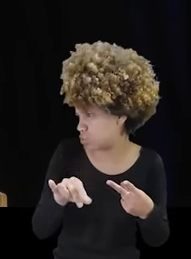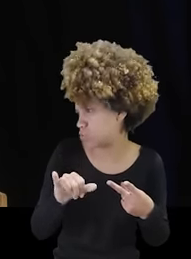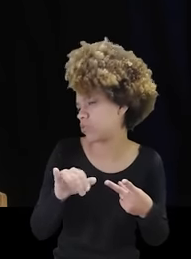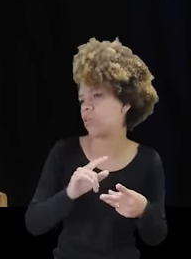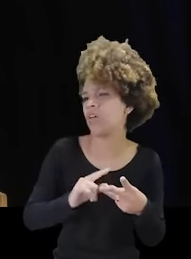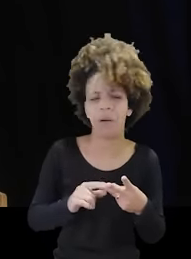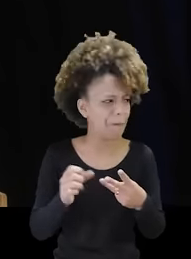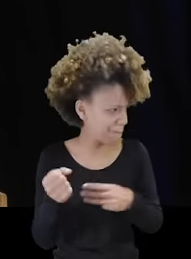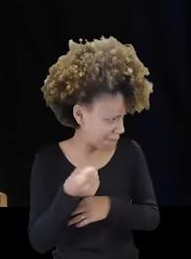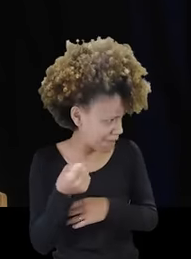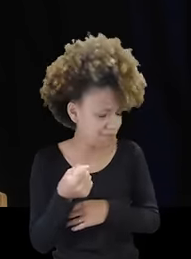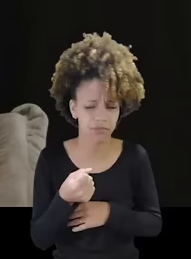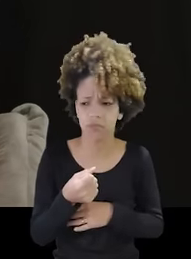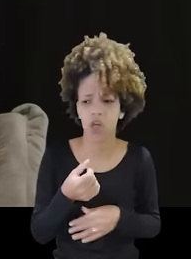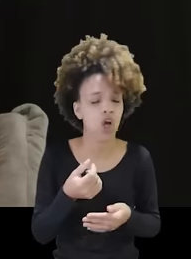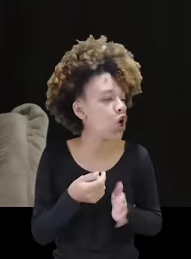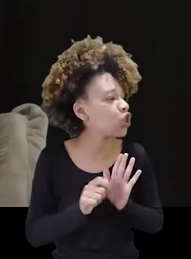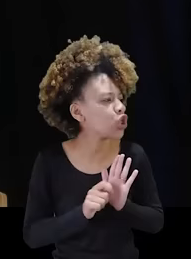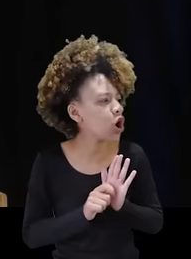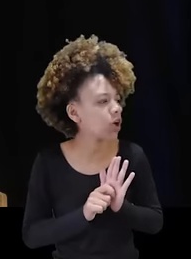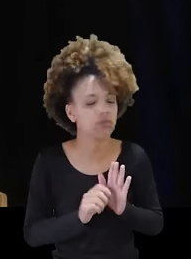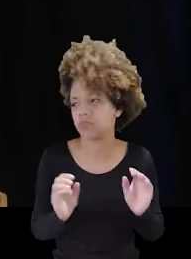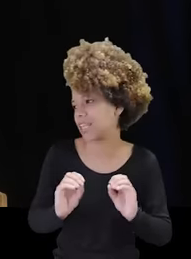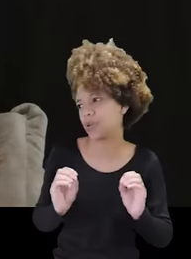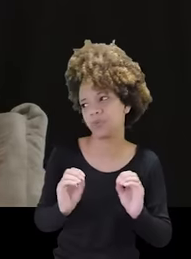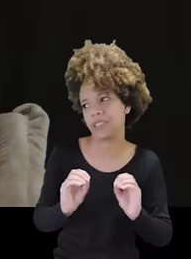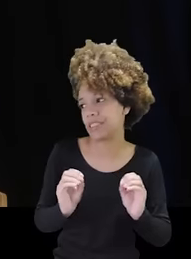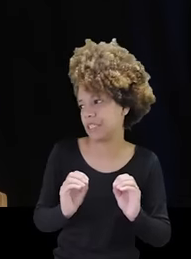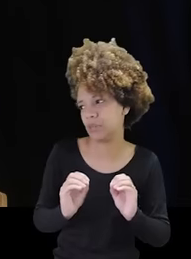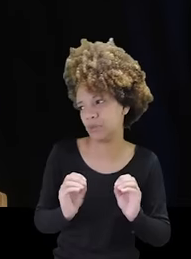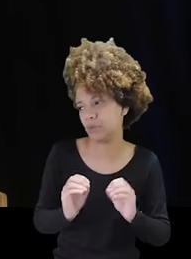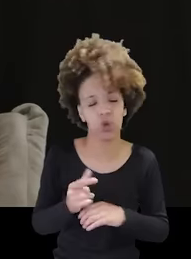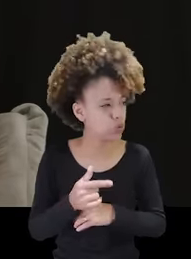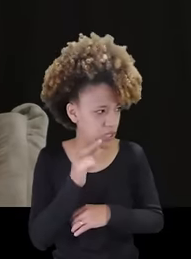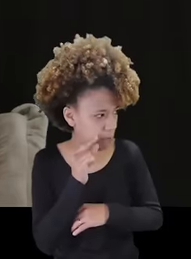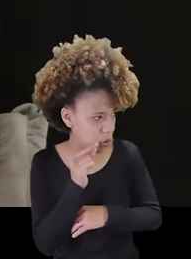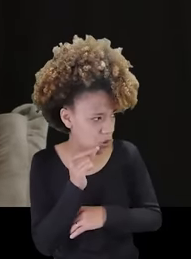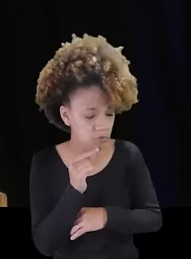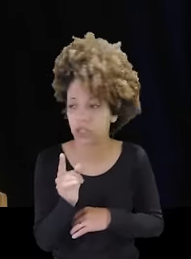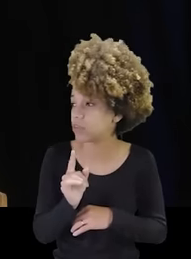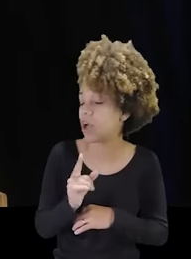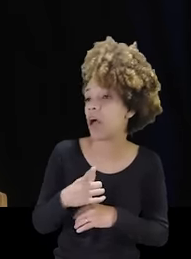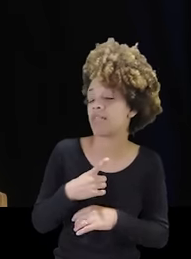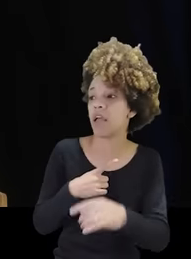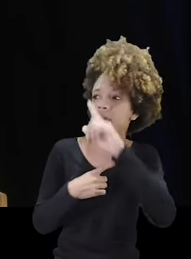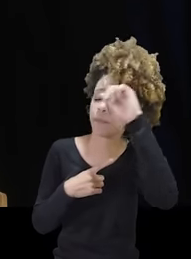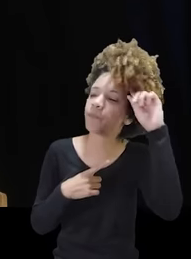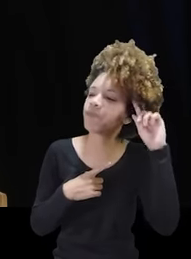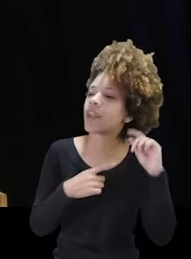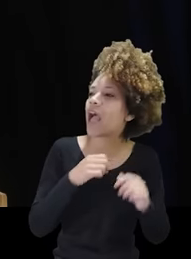bebe muito muito droga como é que é lá não zero zero não tem maconha ouvindo até que